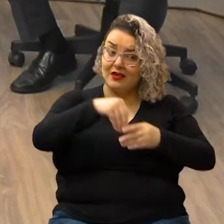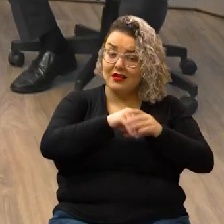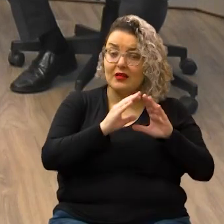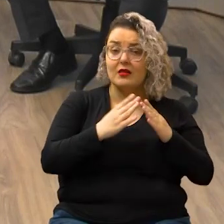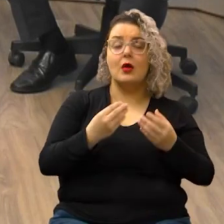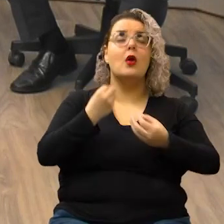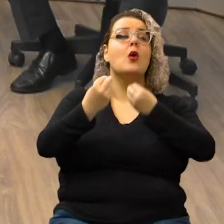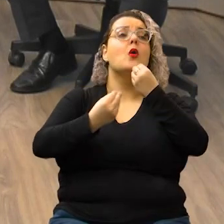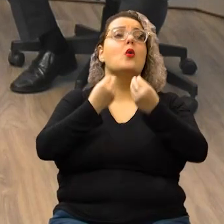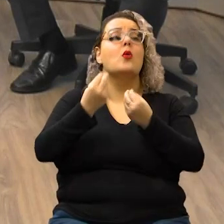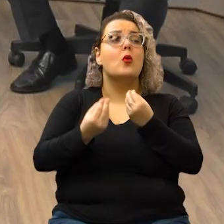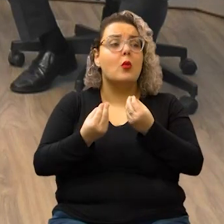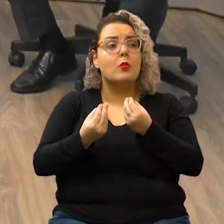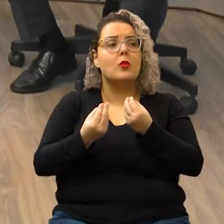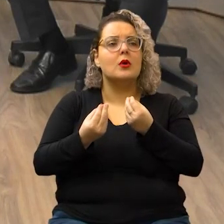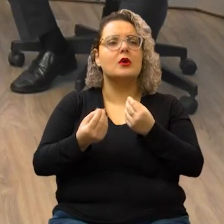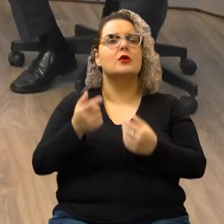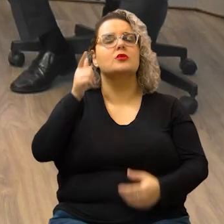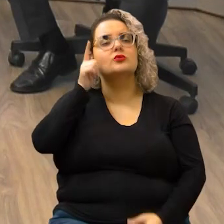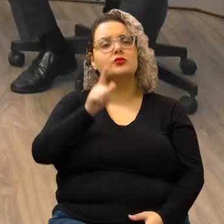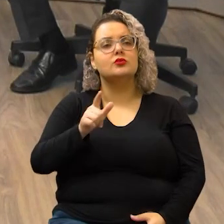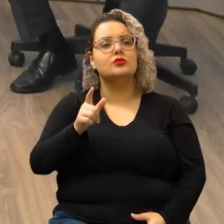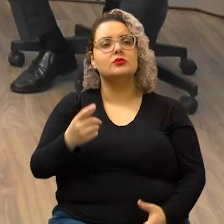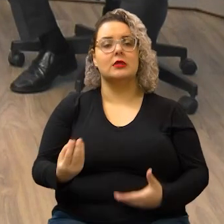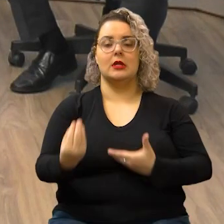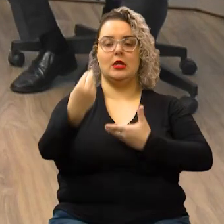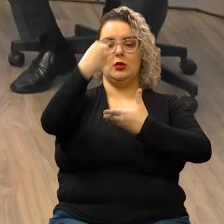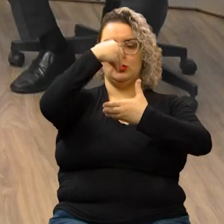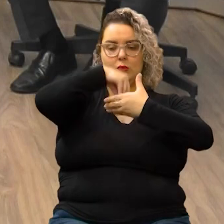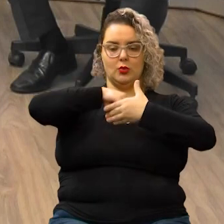gente consegue embutir nesses adolescentes esse senso crítico?